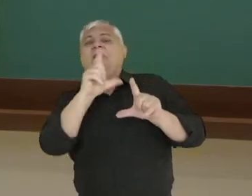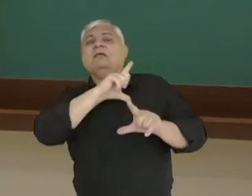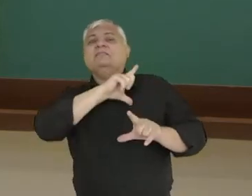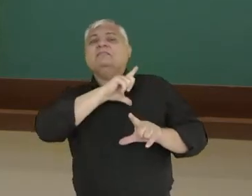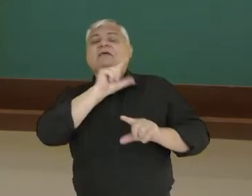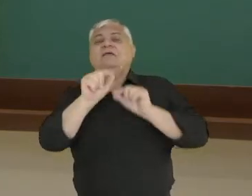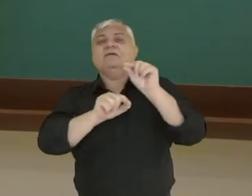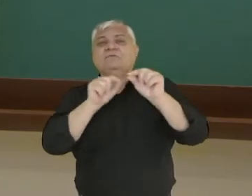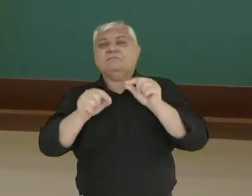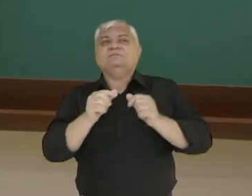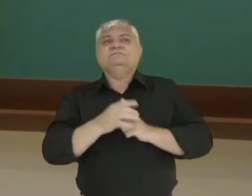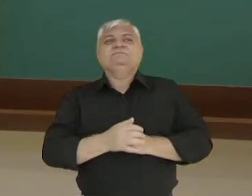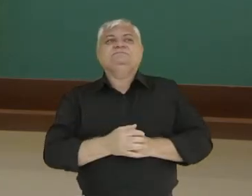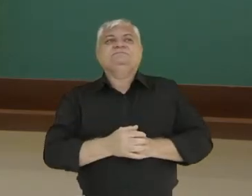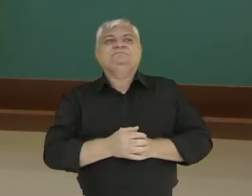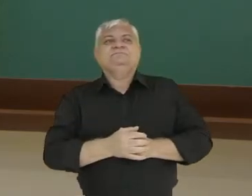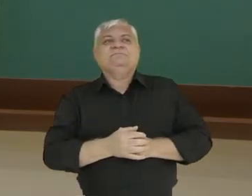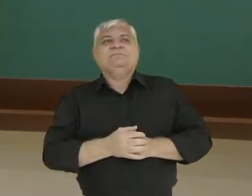da exponencial.